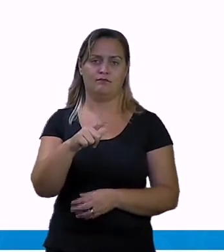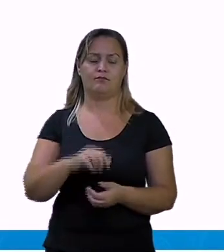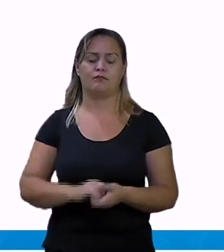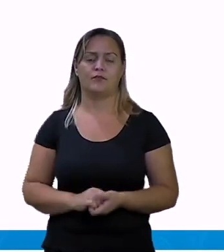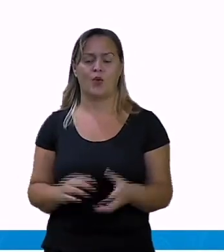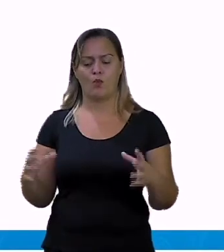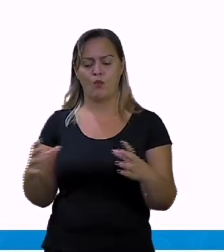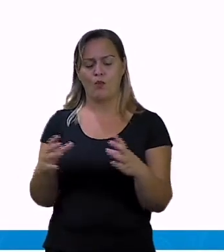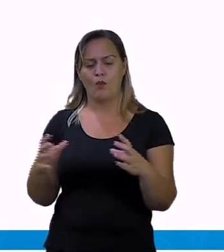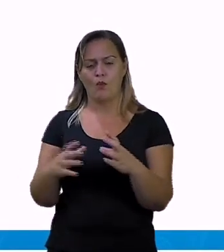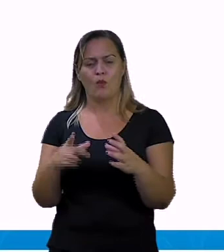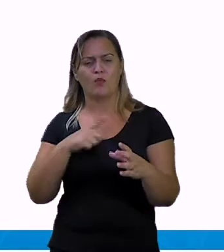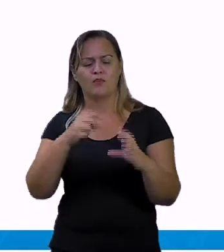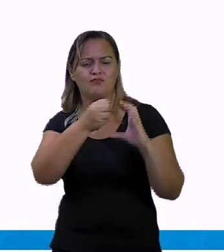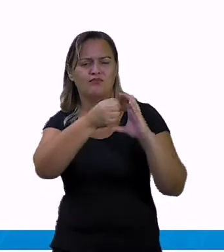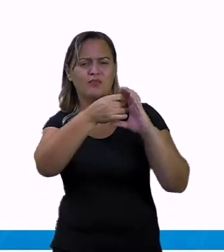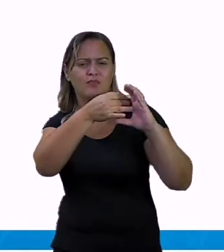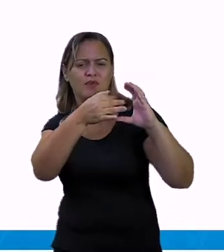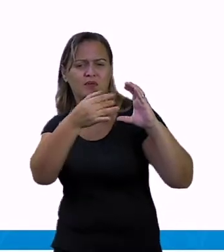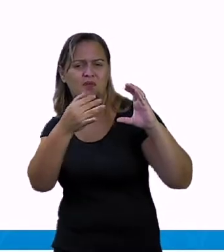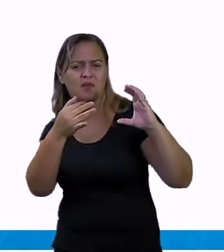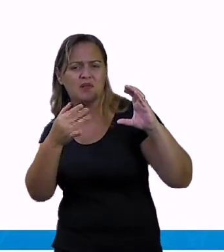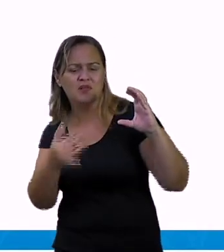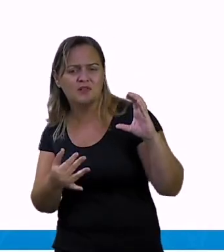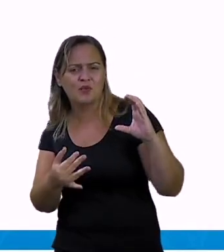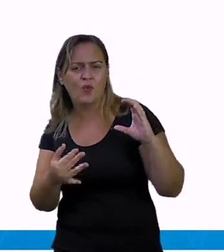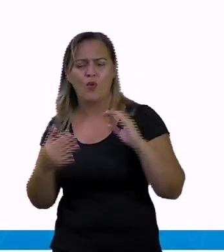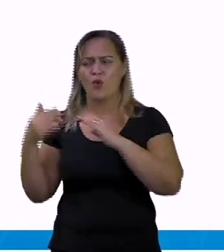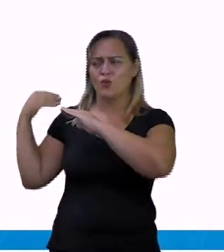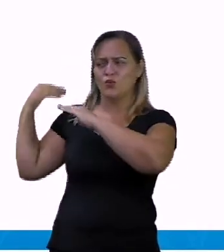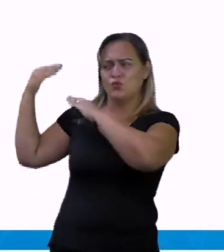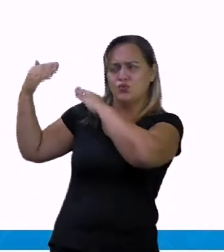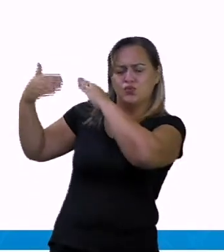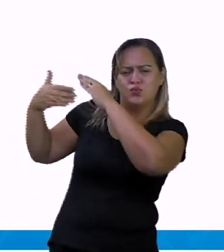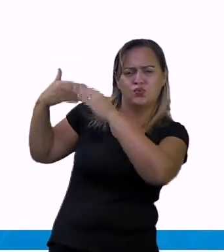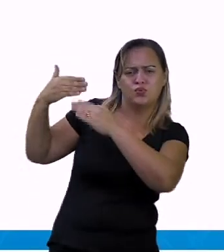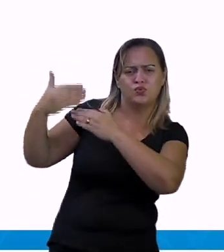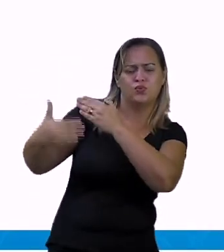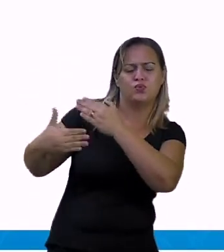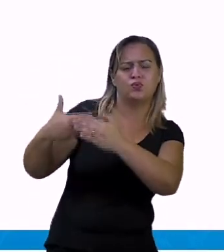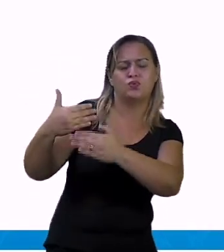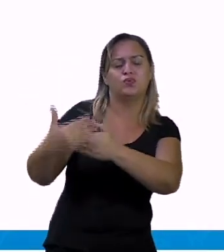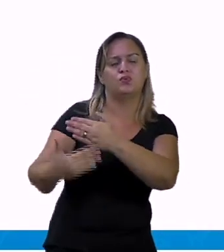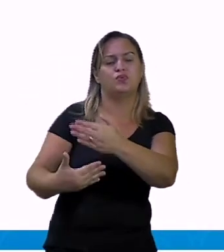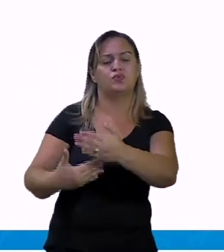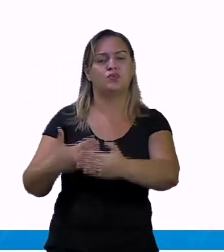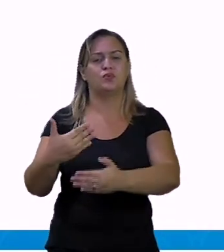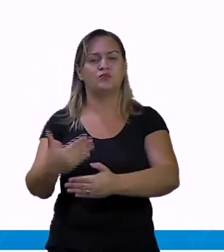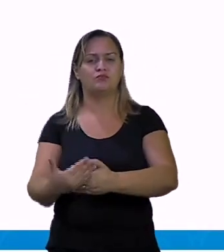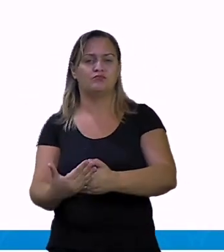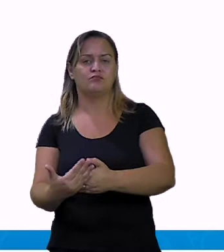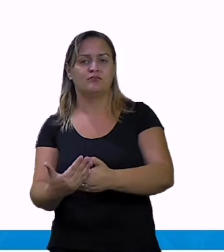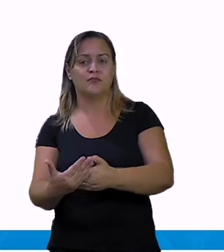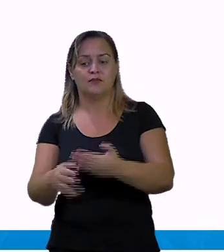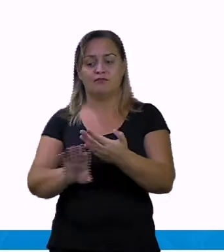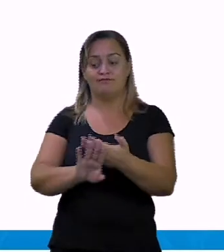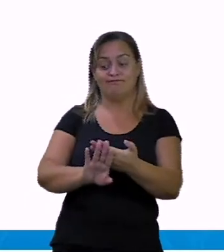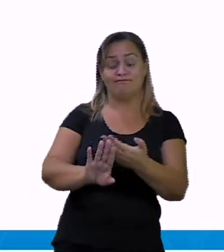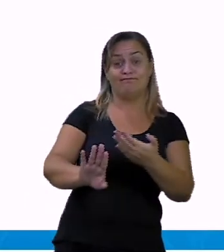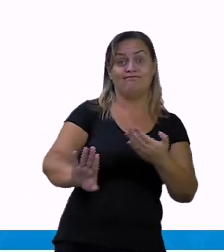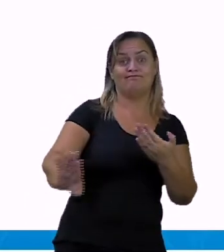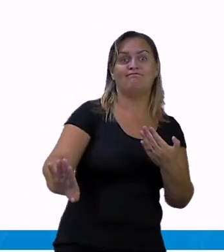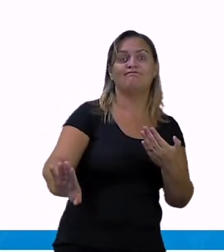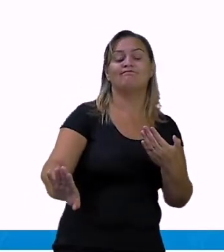dos seus ancestrais, que não se enquadram em nenhum dos grupos que nós falamos. Eles não